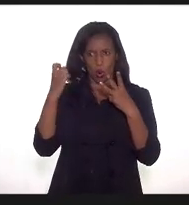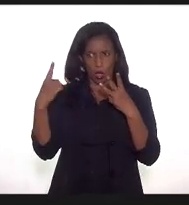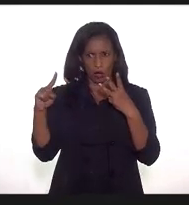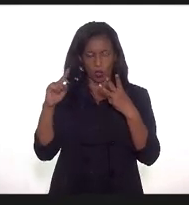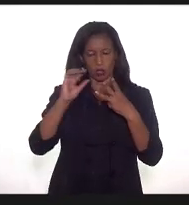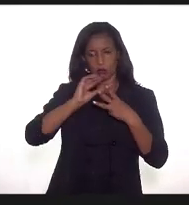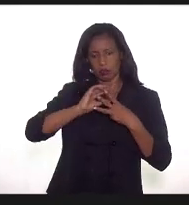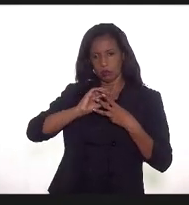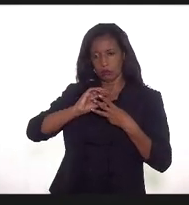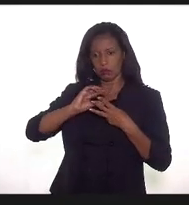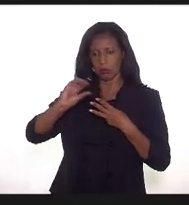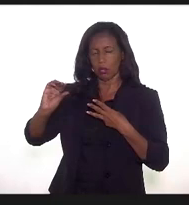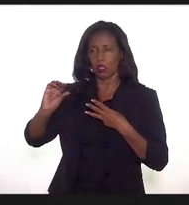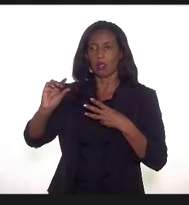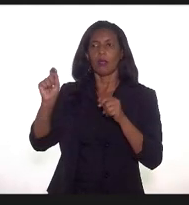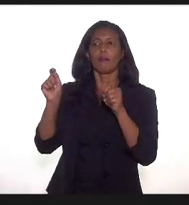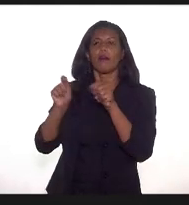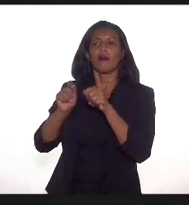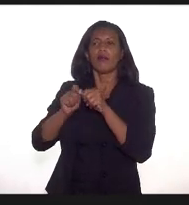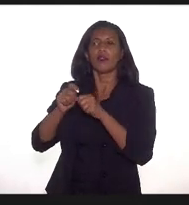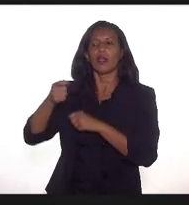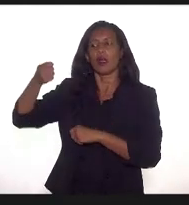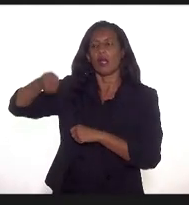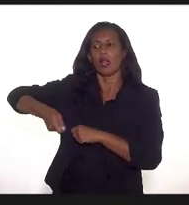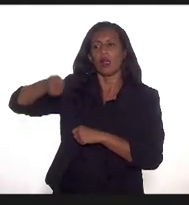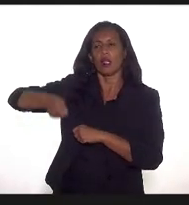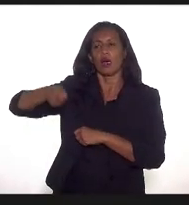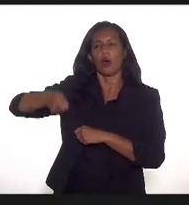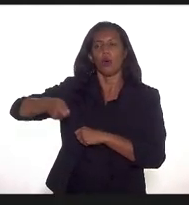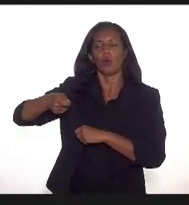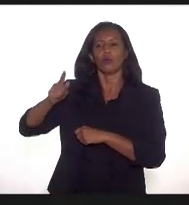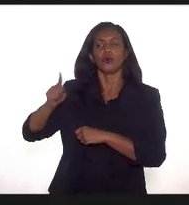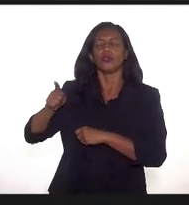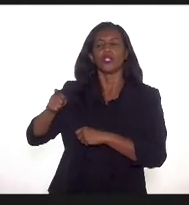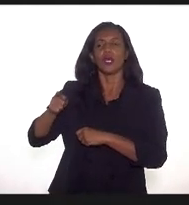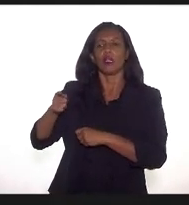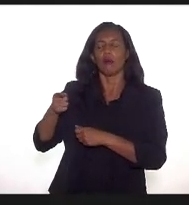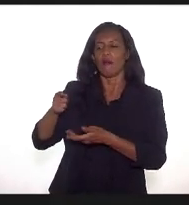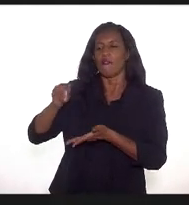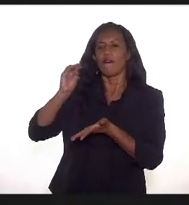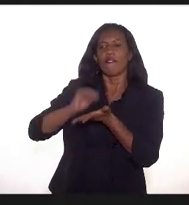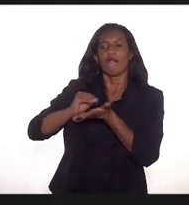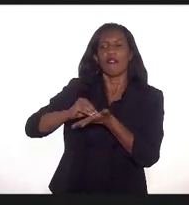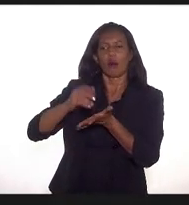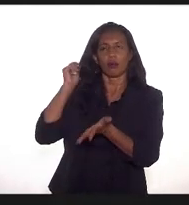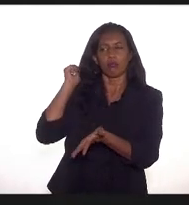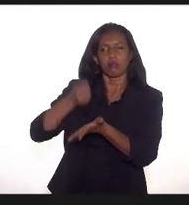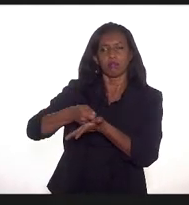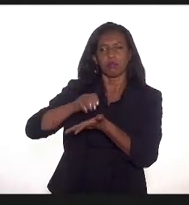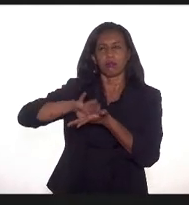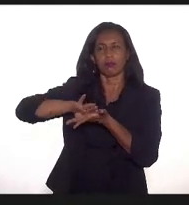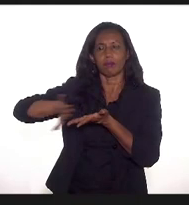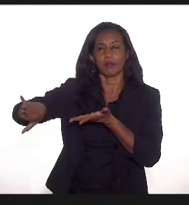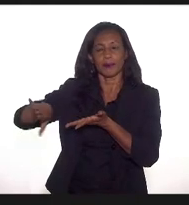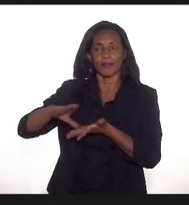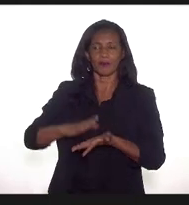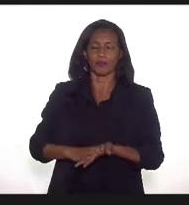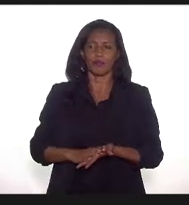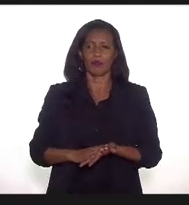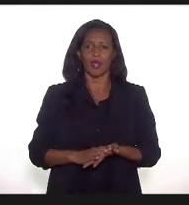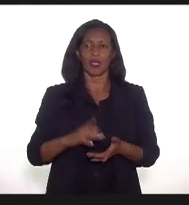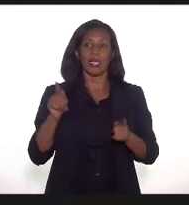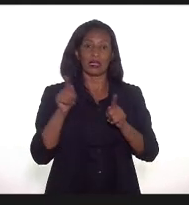para fazer leilão de resto a pagar e uma operação de R$1 bilhão para fazer